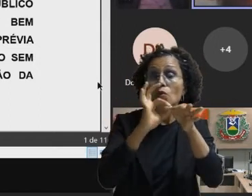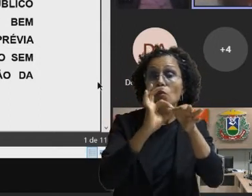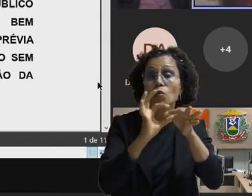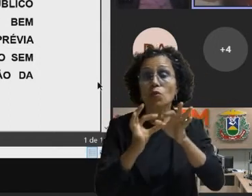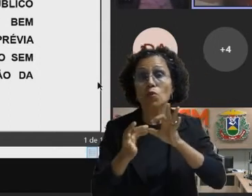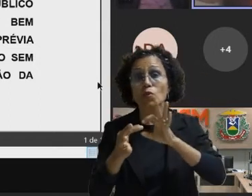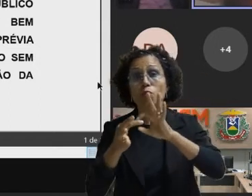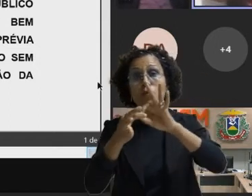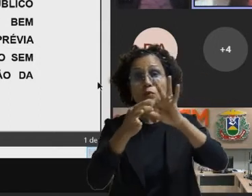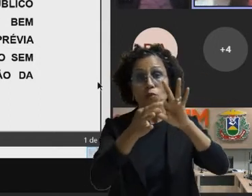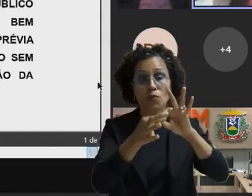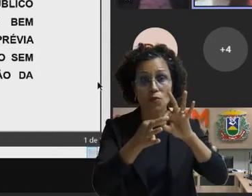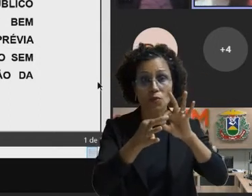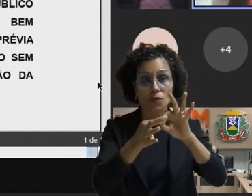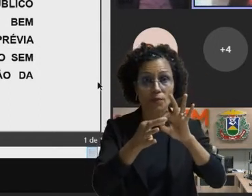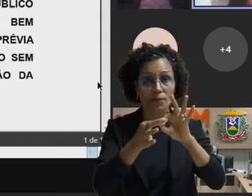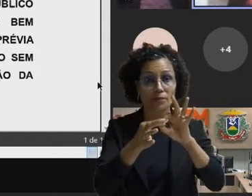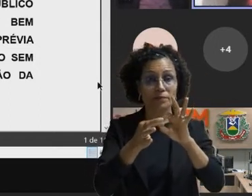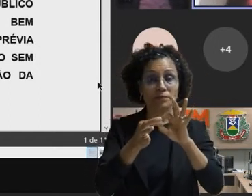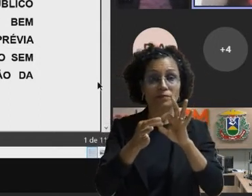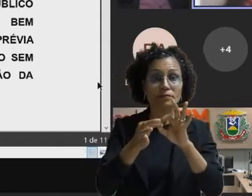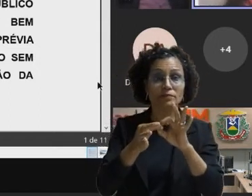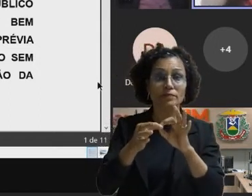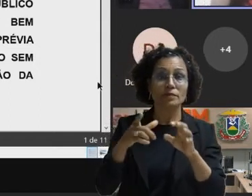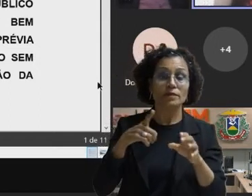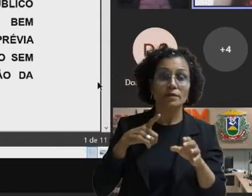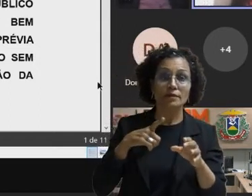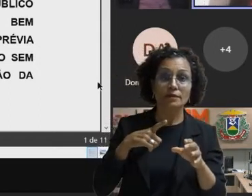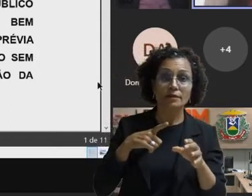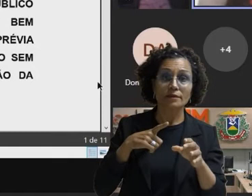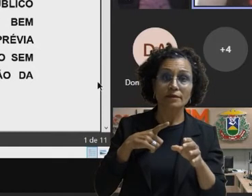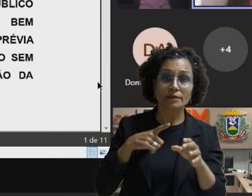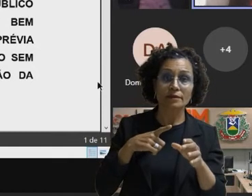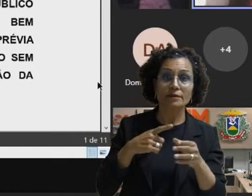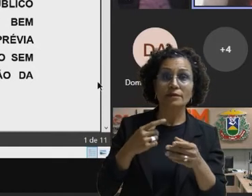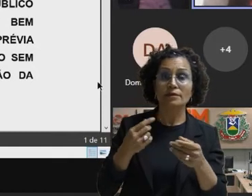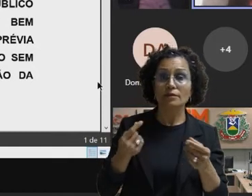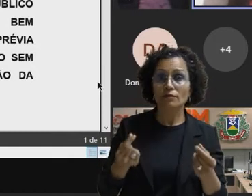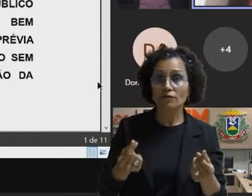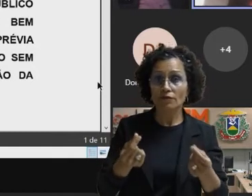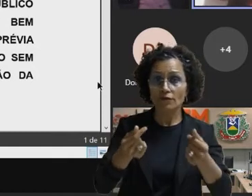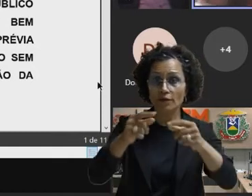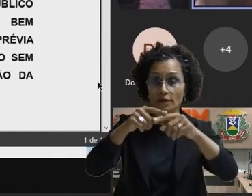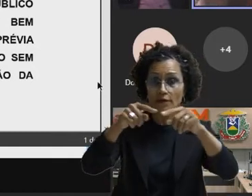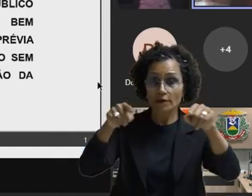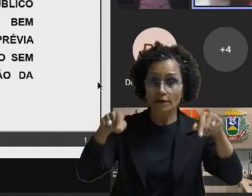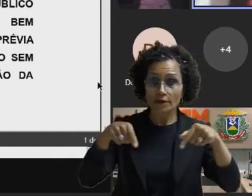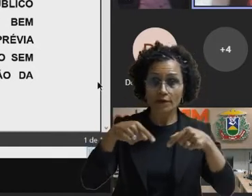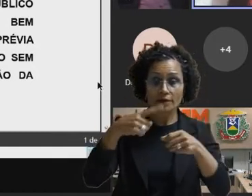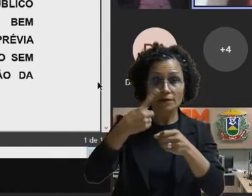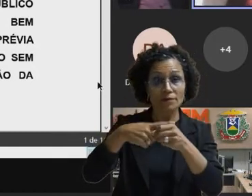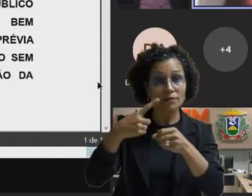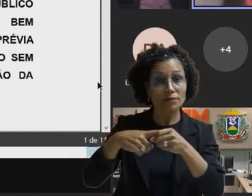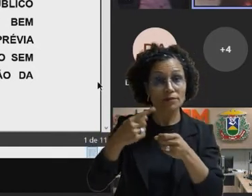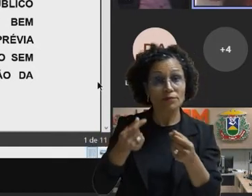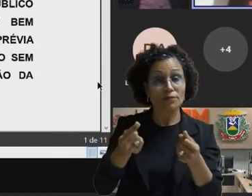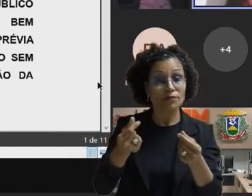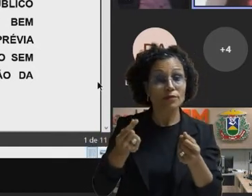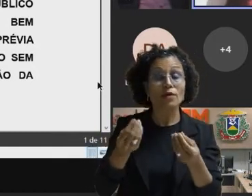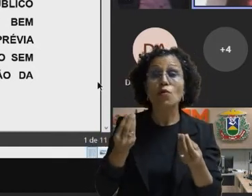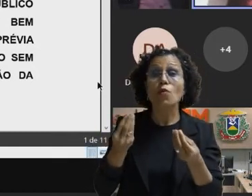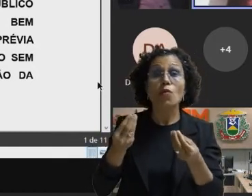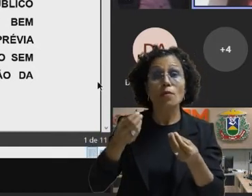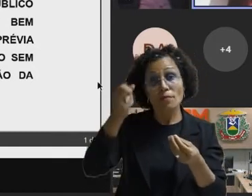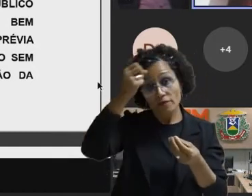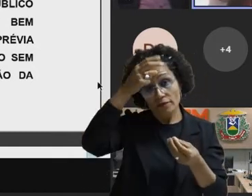a recuperação do patrimônio do município, atualizando o valor que o município, na época, desembolsou para comprar